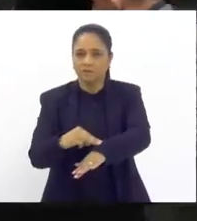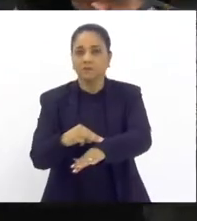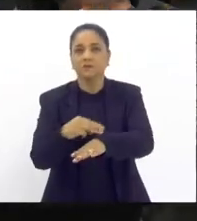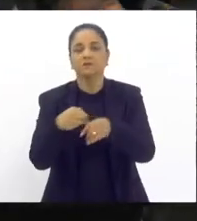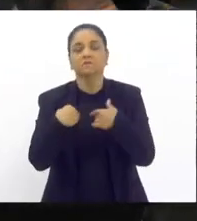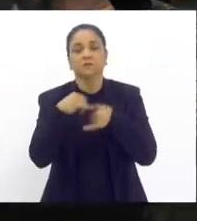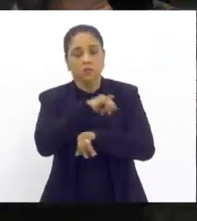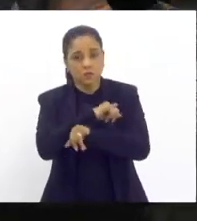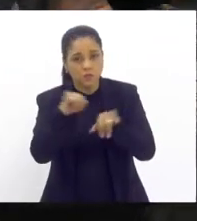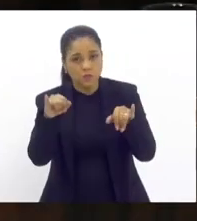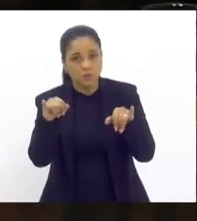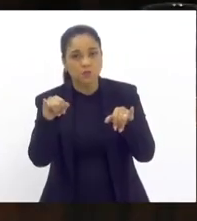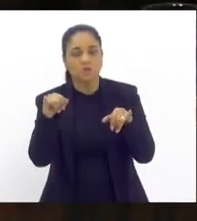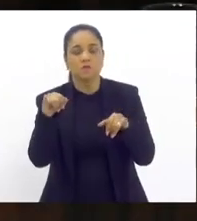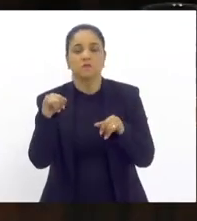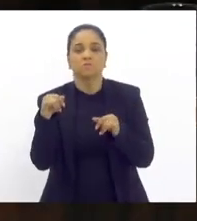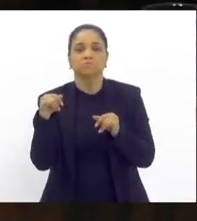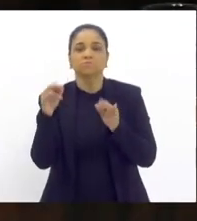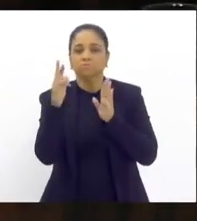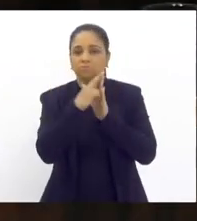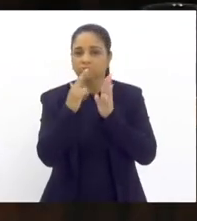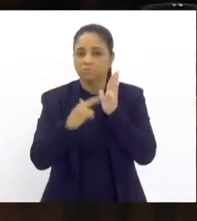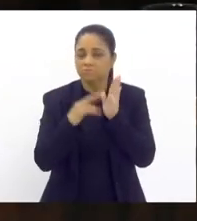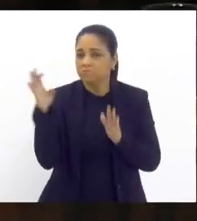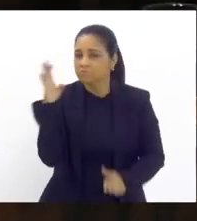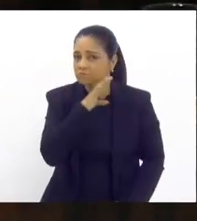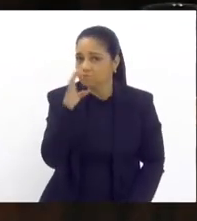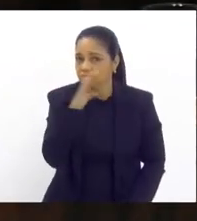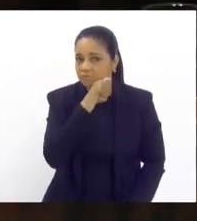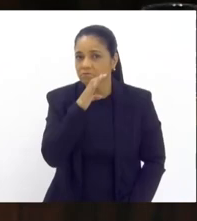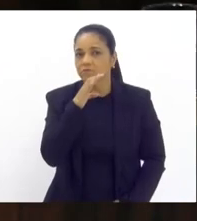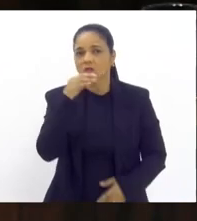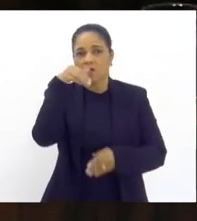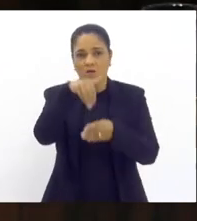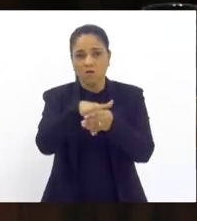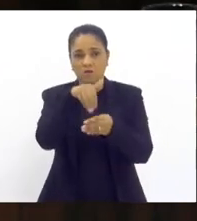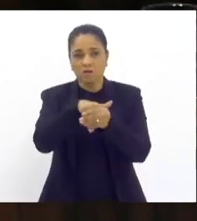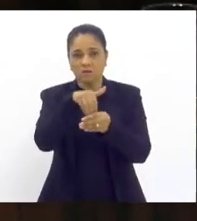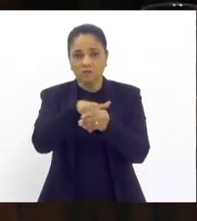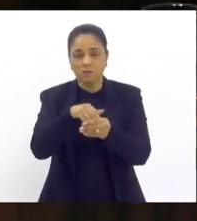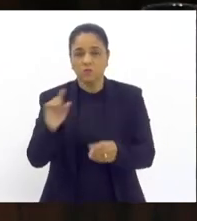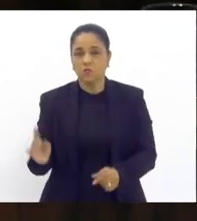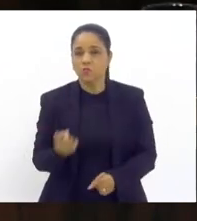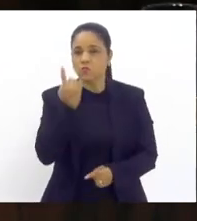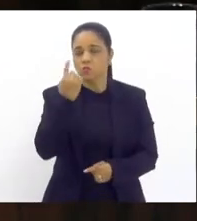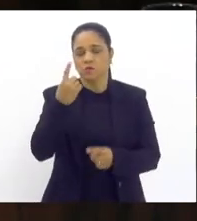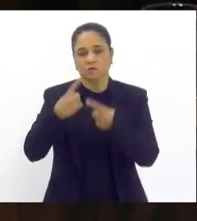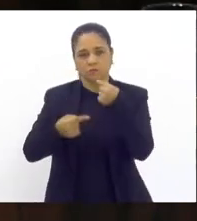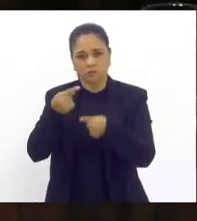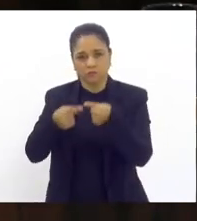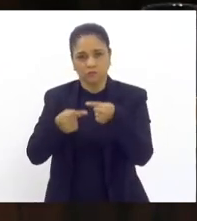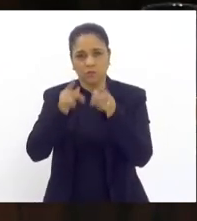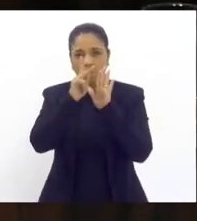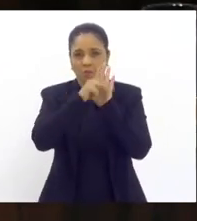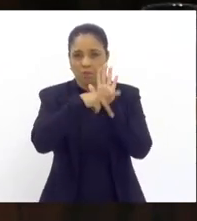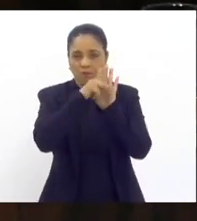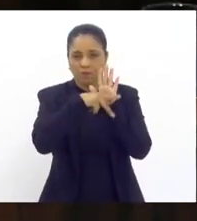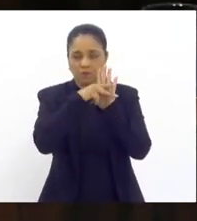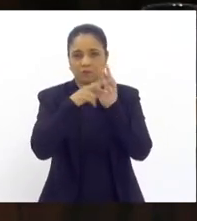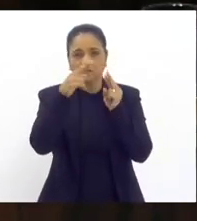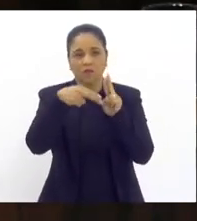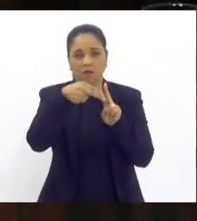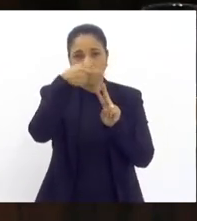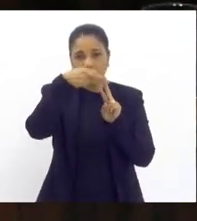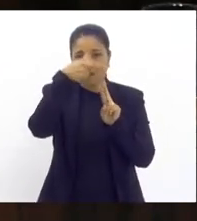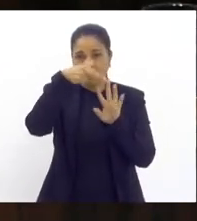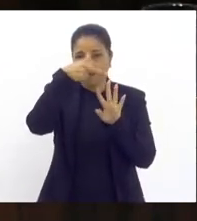Anuncio em regime de urgência, em votação, em discussão única. Projeto de resolução